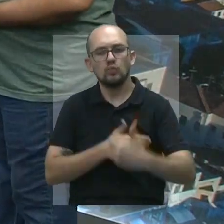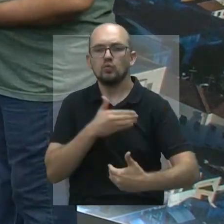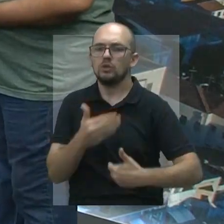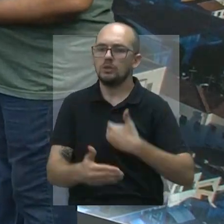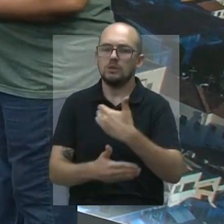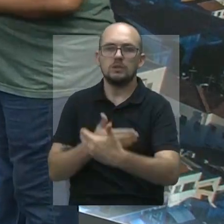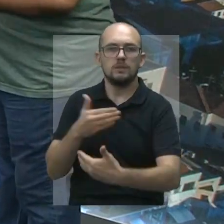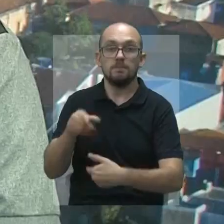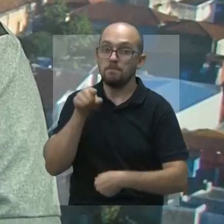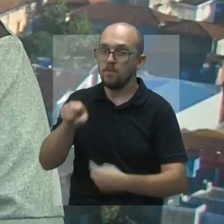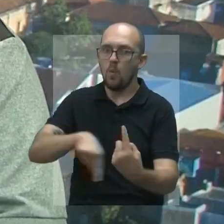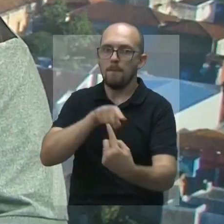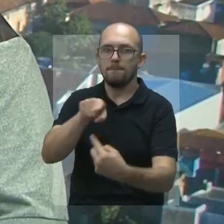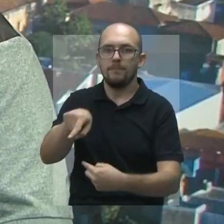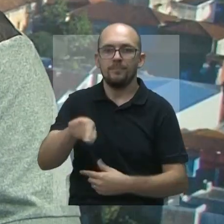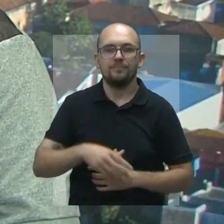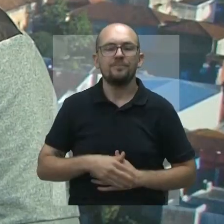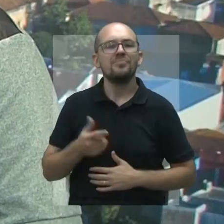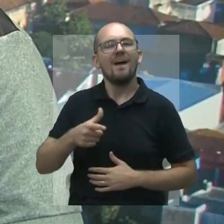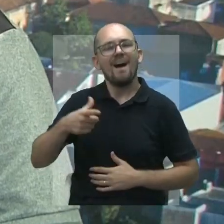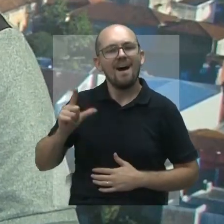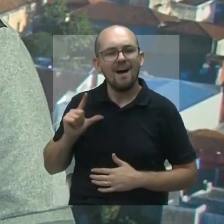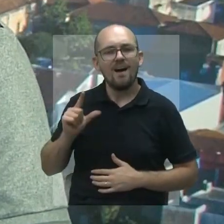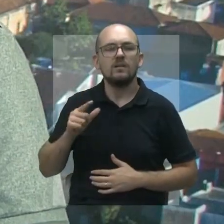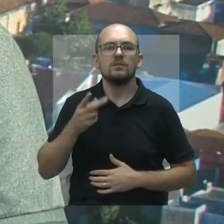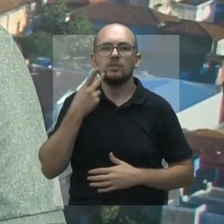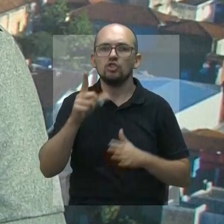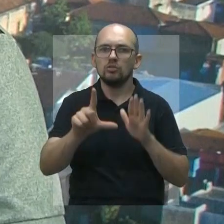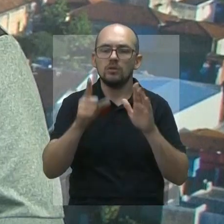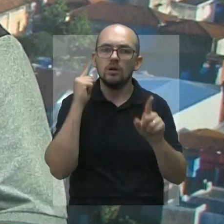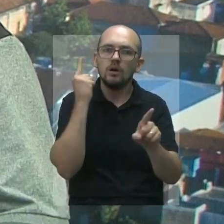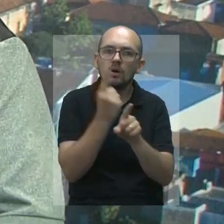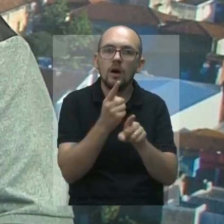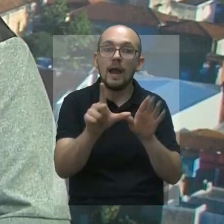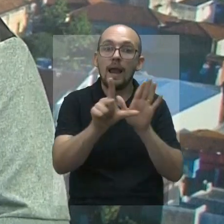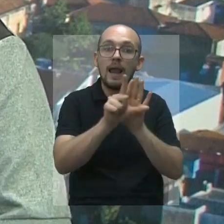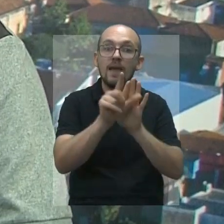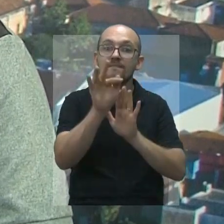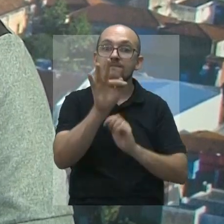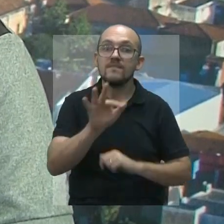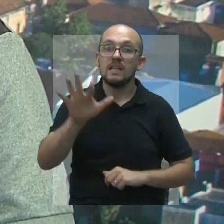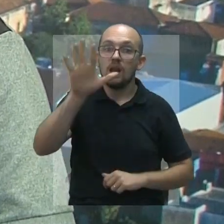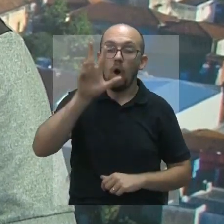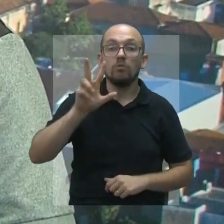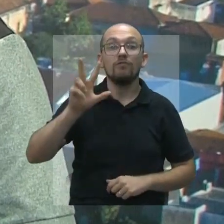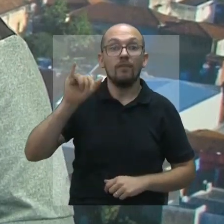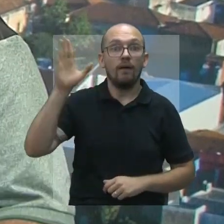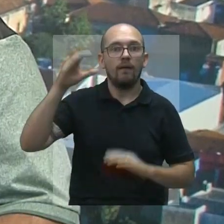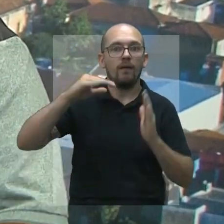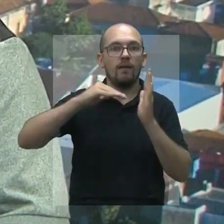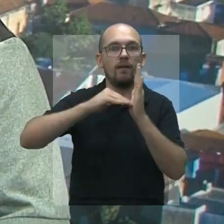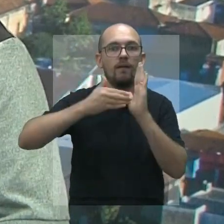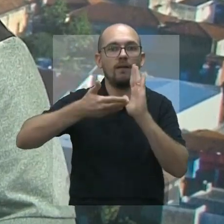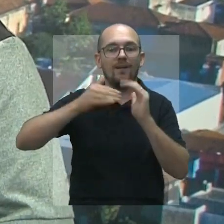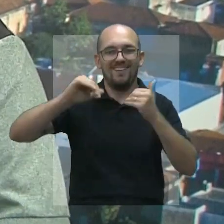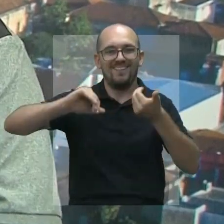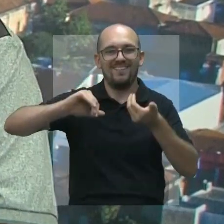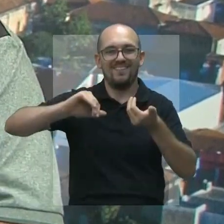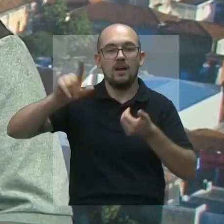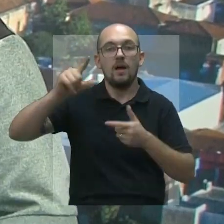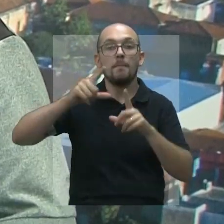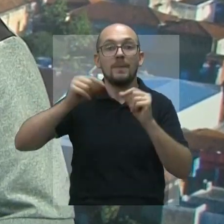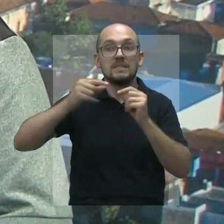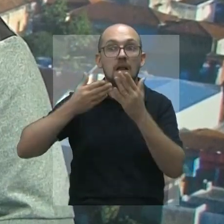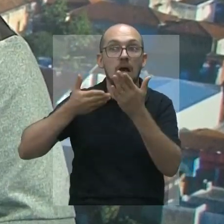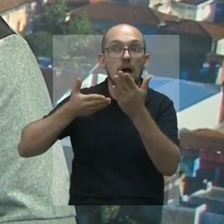nesse sentido. Né? Nós tínhamos o conhecimento de uma lei federal, né, que iria ser aprovada no Congresso, e na última terça-feira ela